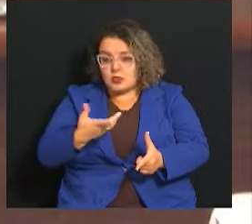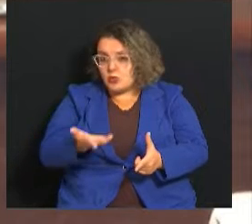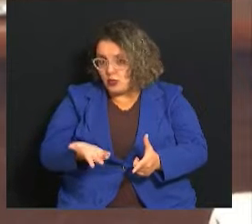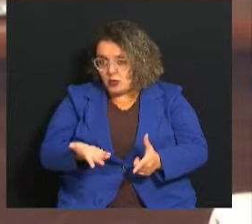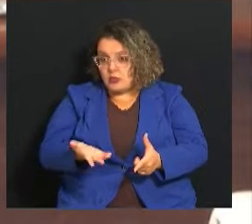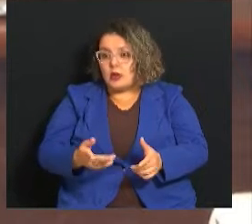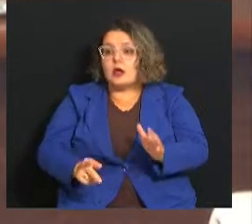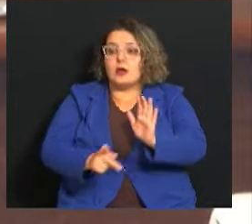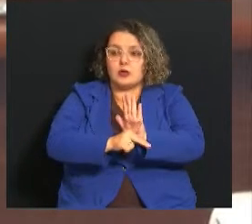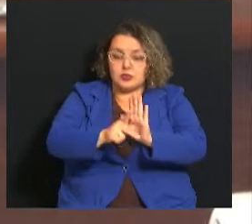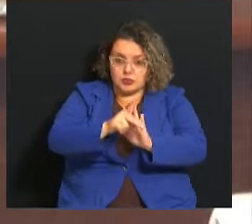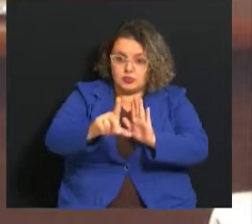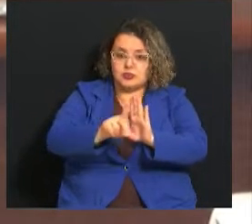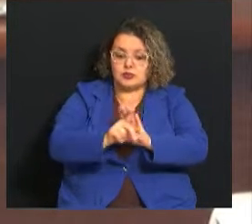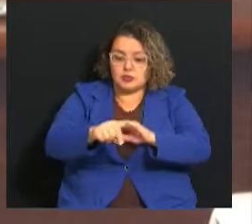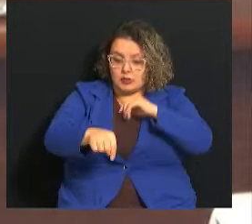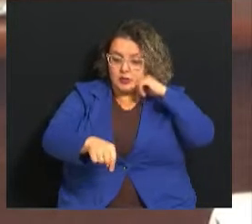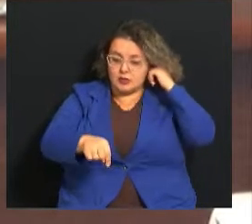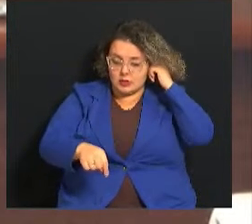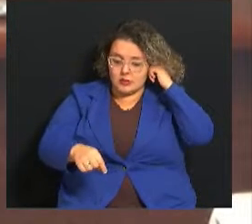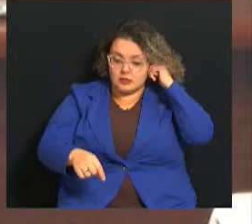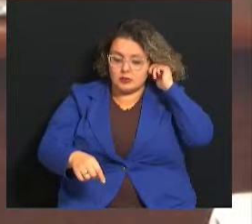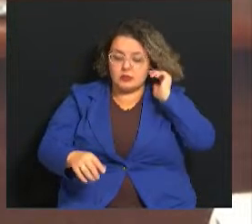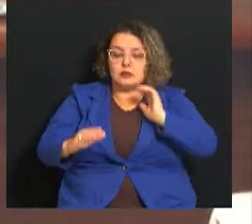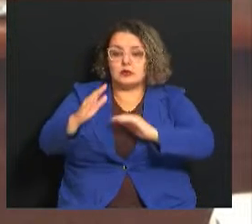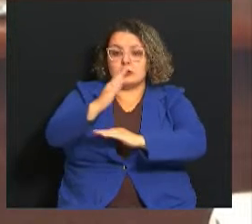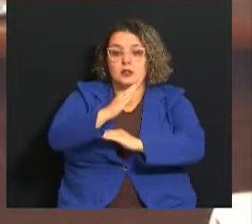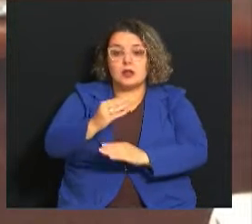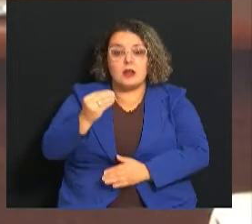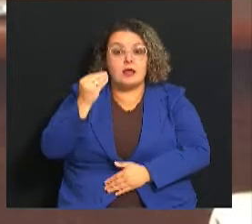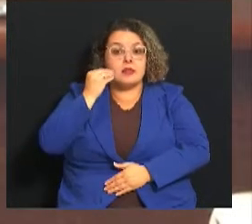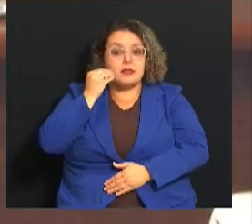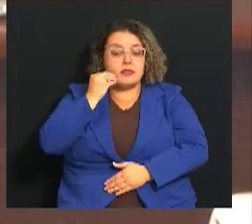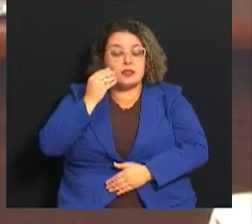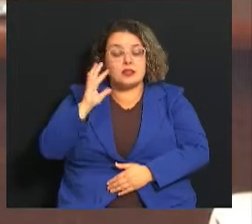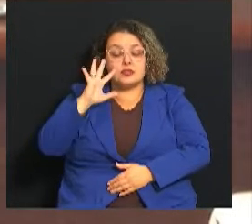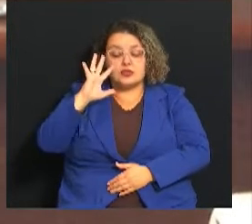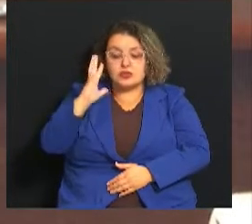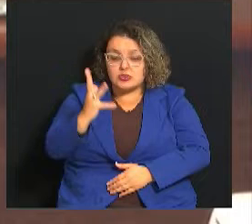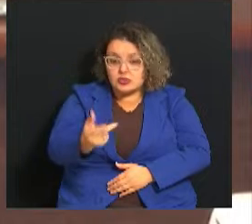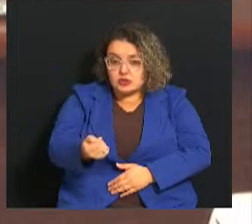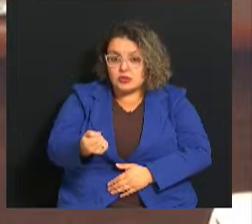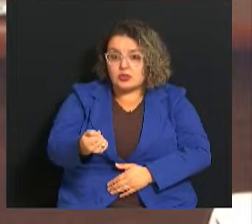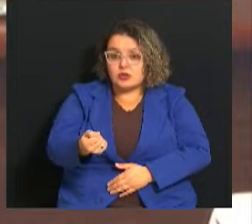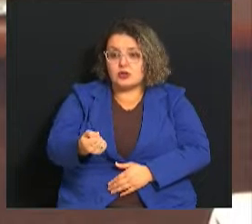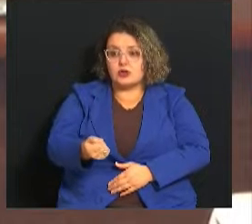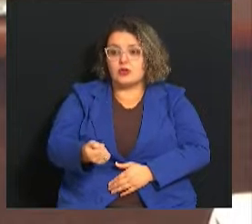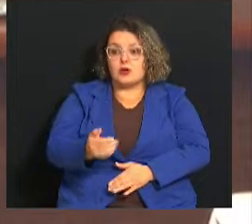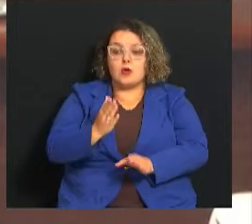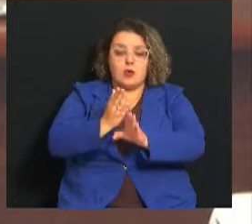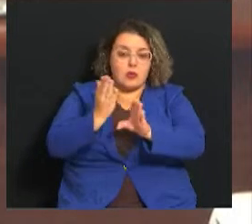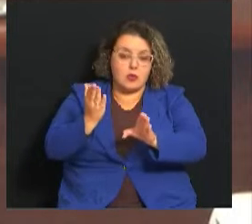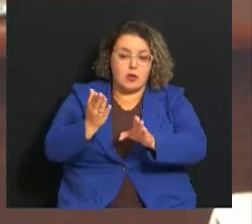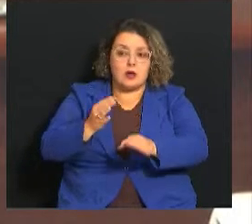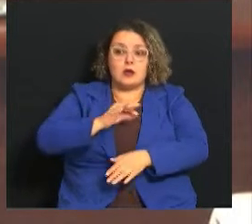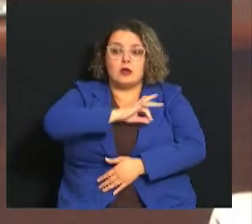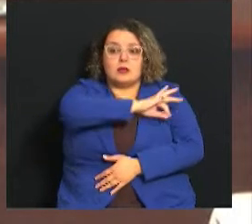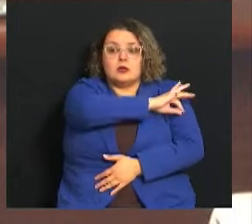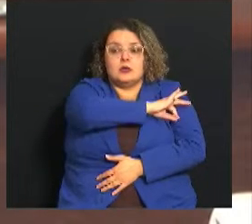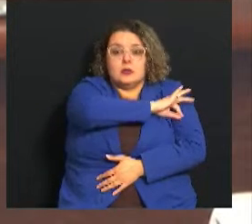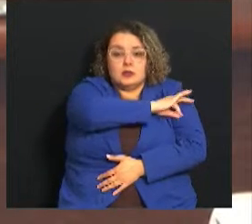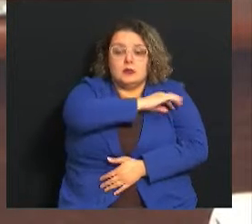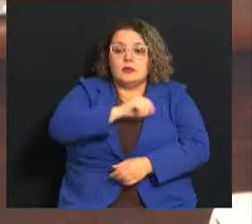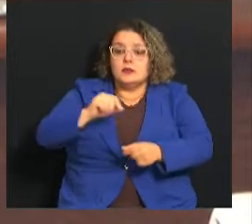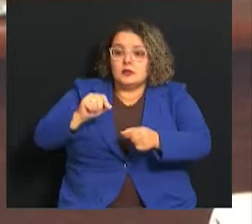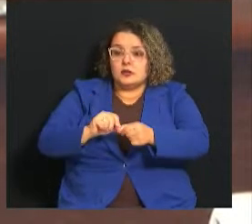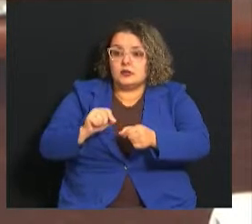protocolamos aqui na casa para que a gente tente achar uma solução e autorize o Poder Executivo, a Prefeitura, a fazer a remissão